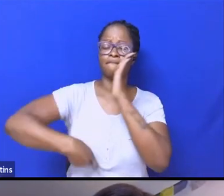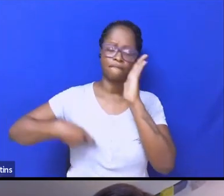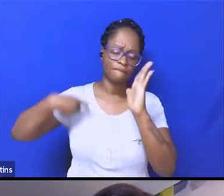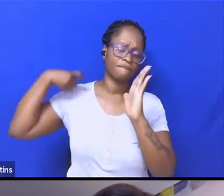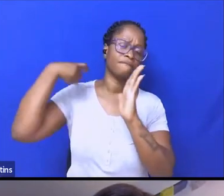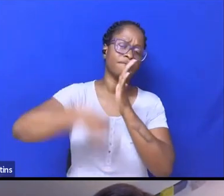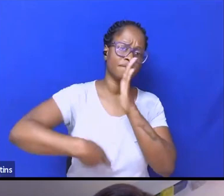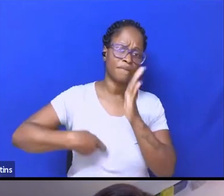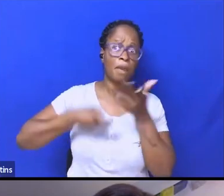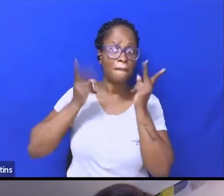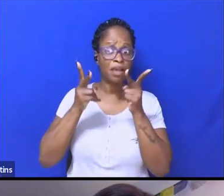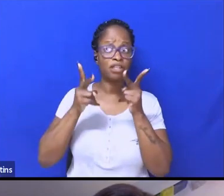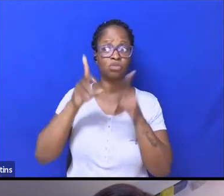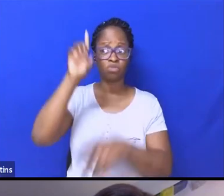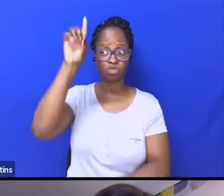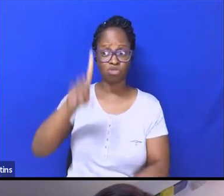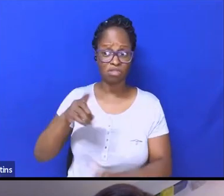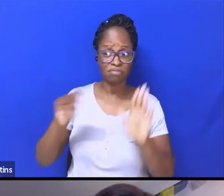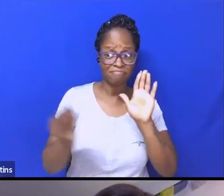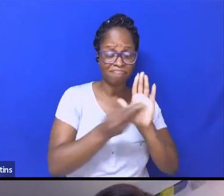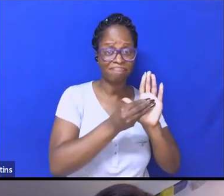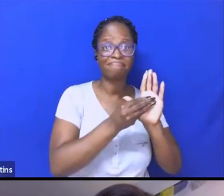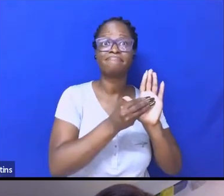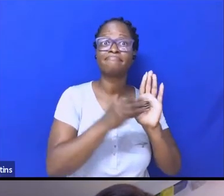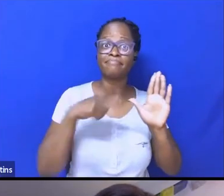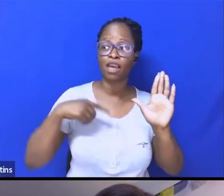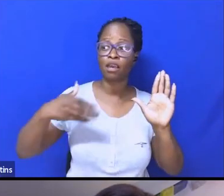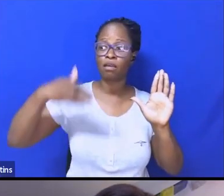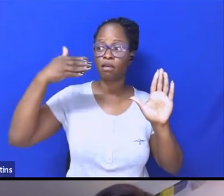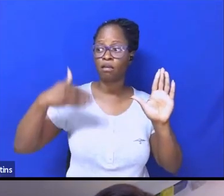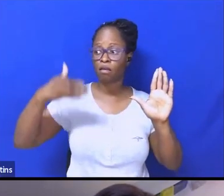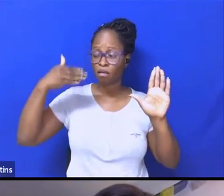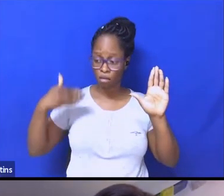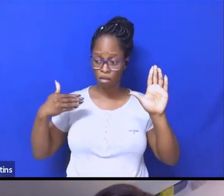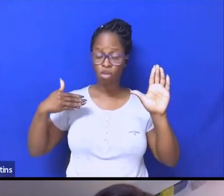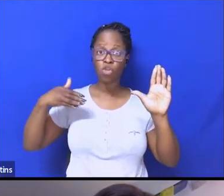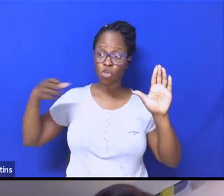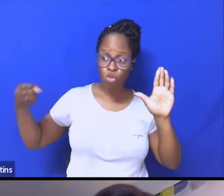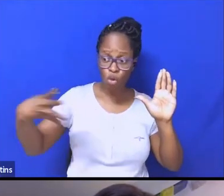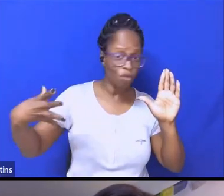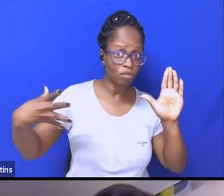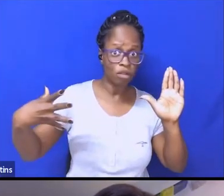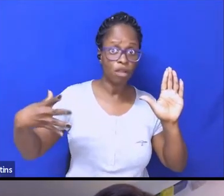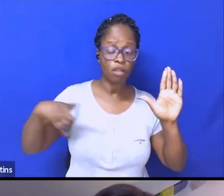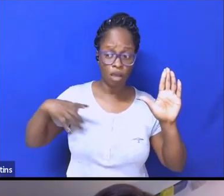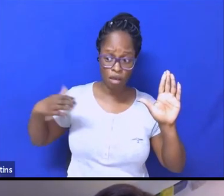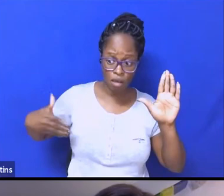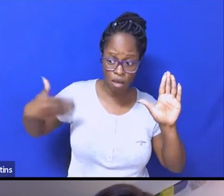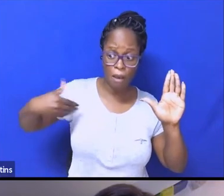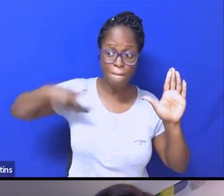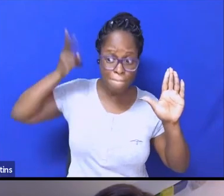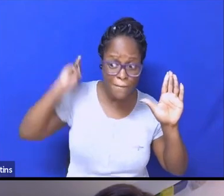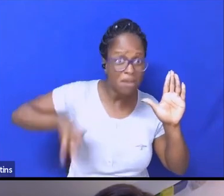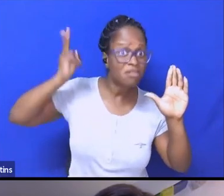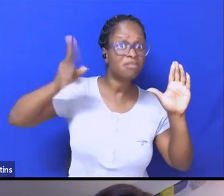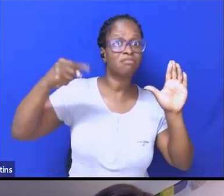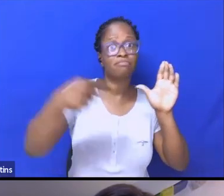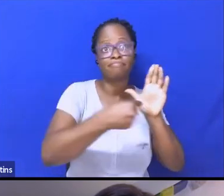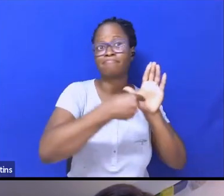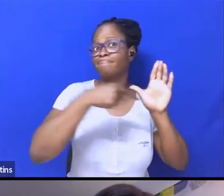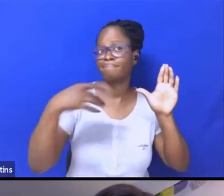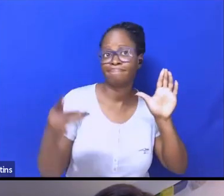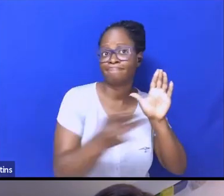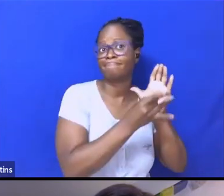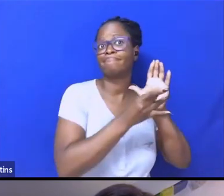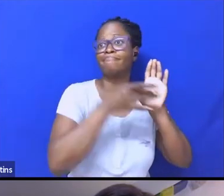estão dispostos ali na lei a gente ainda mais do que lutar por novos direitos a gente tem passado por um processo que garantir que os direitos que já estão na lei que